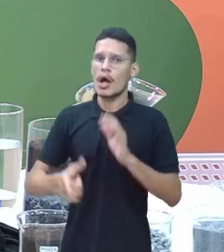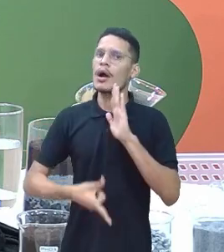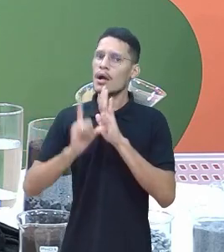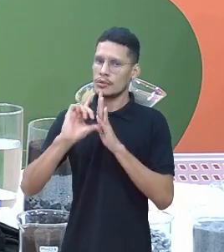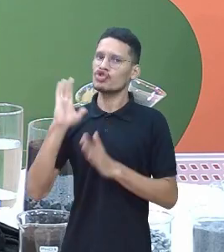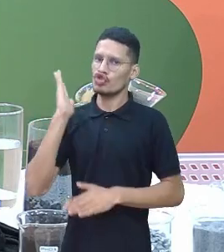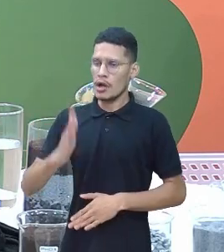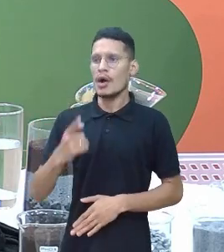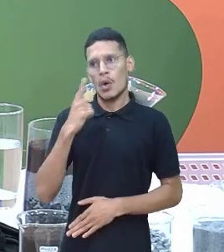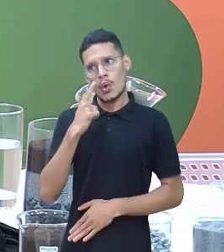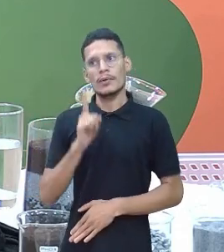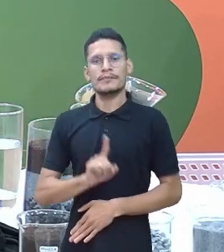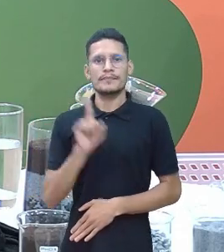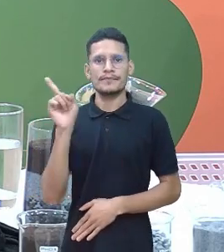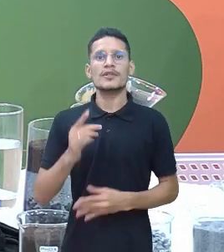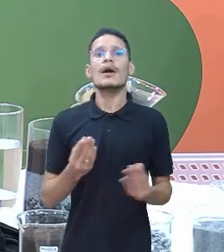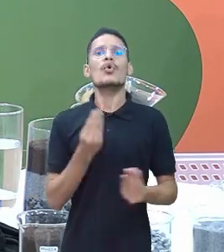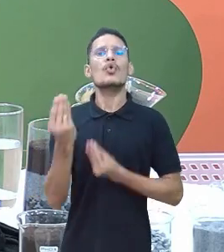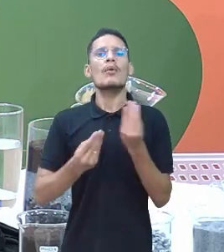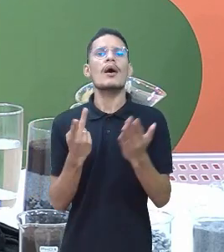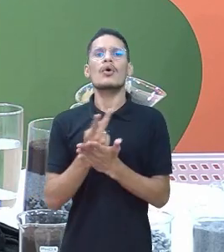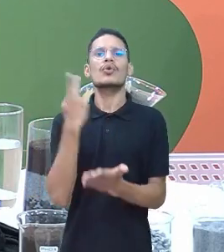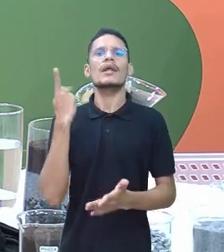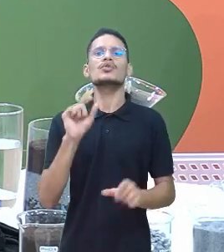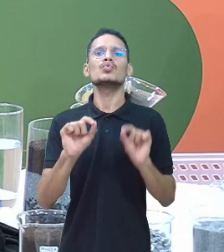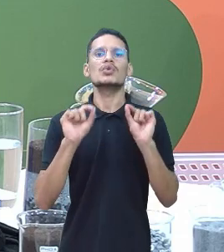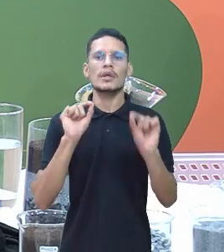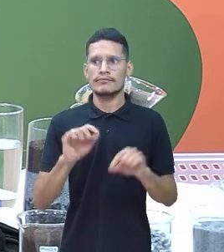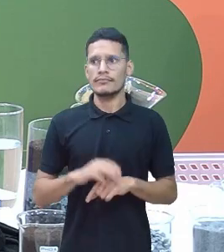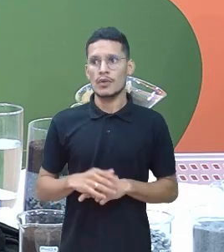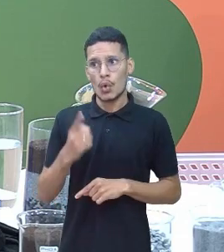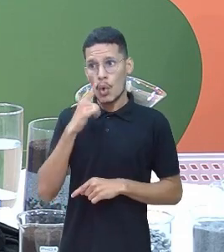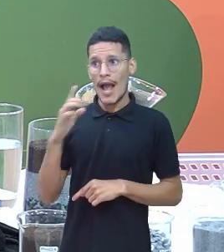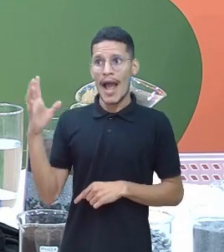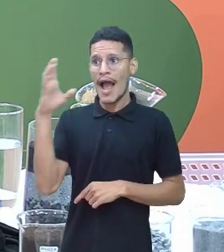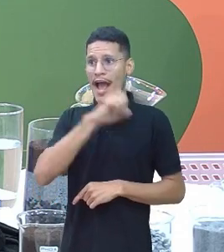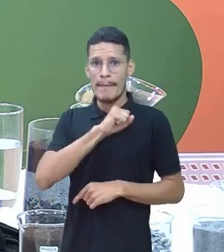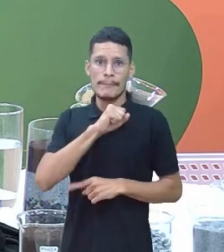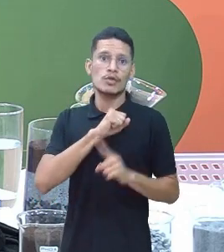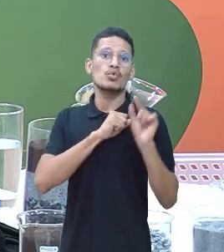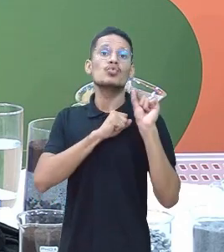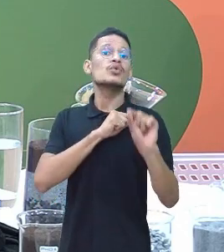antes, e aí o que é que acontece? Ó? Rapidamente,